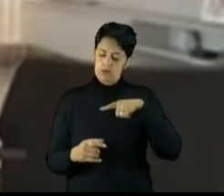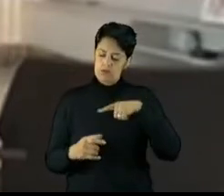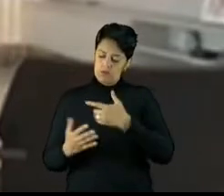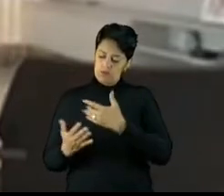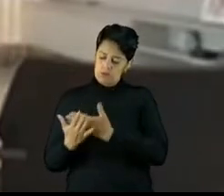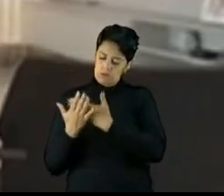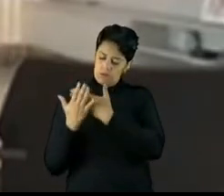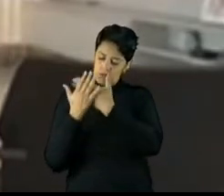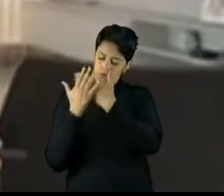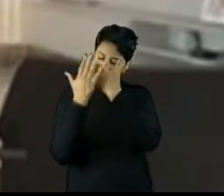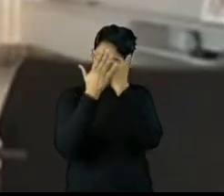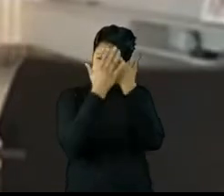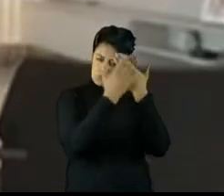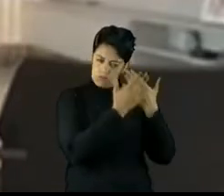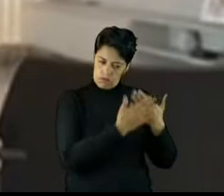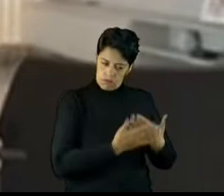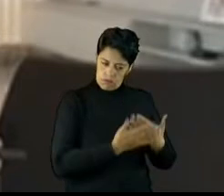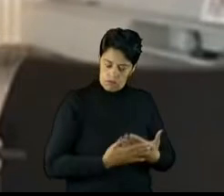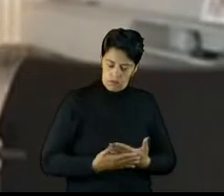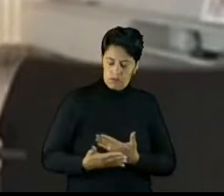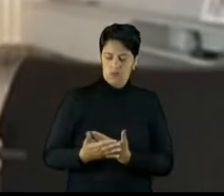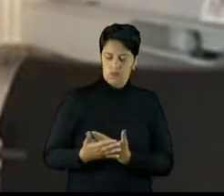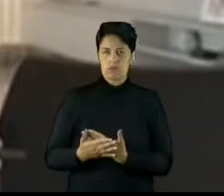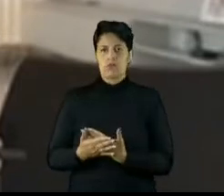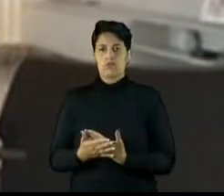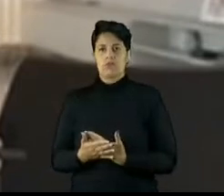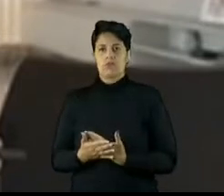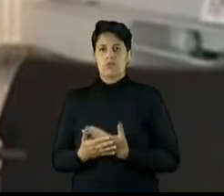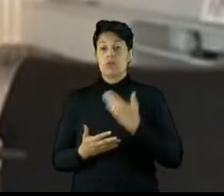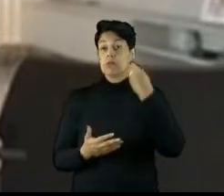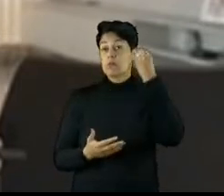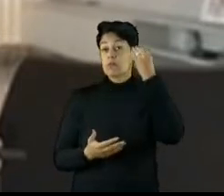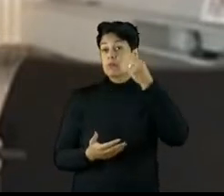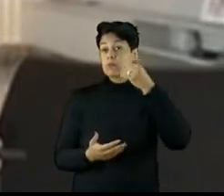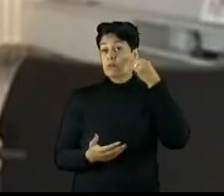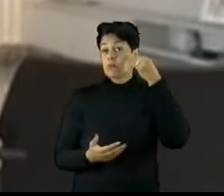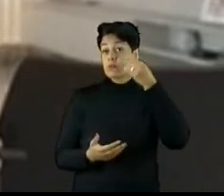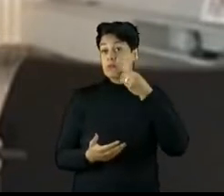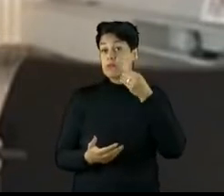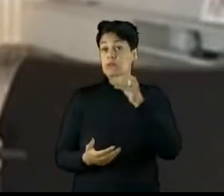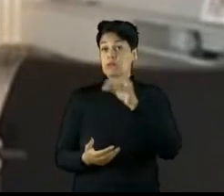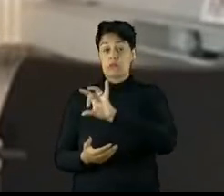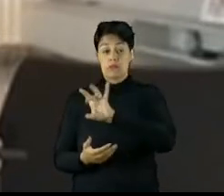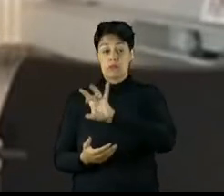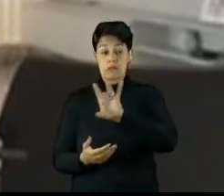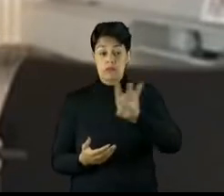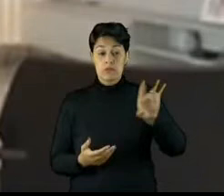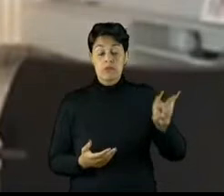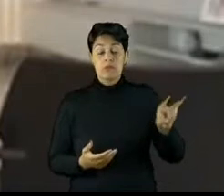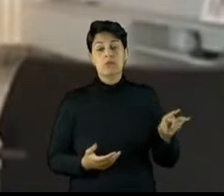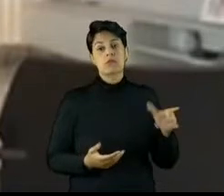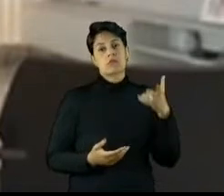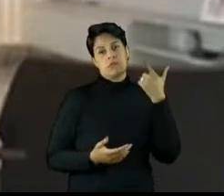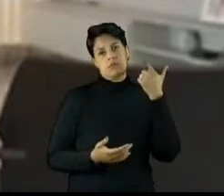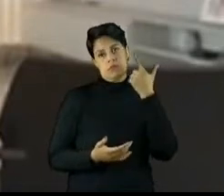normativa. É, nós não podemos, aqui no tribunal, por vezes, servir de obstáculo à implementação